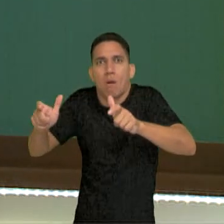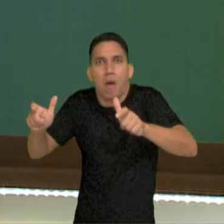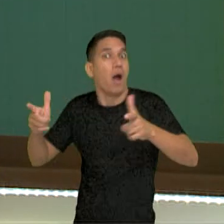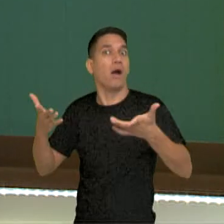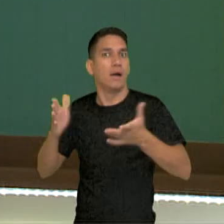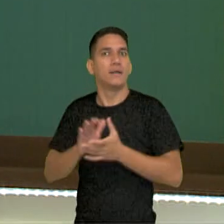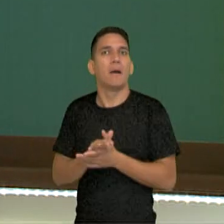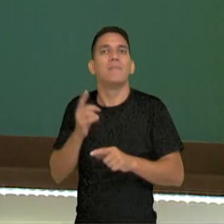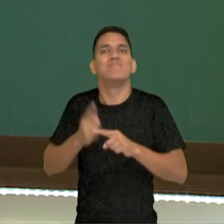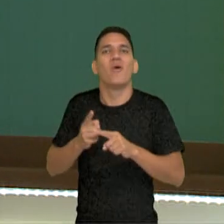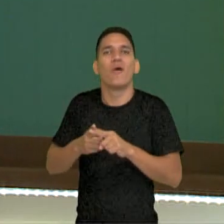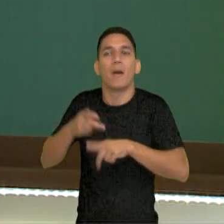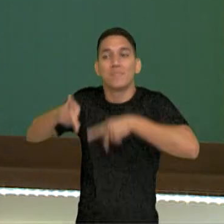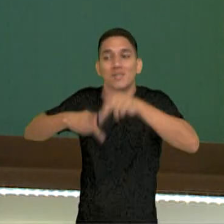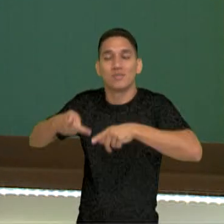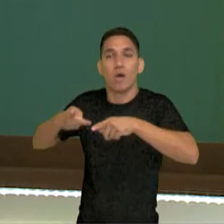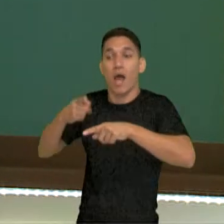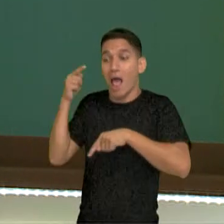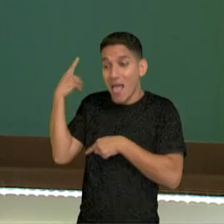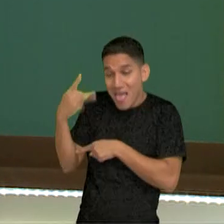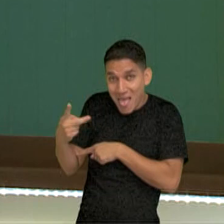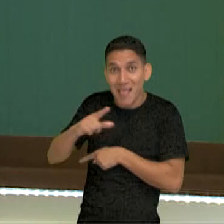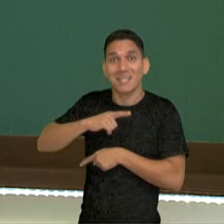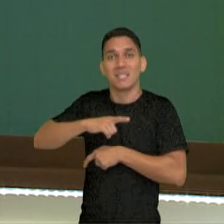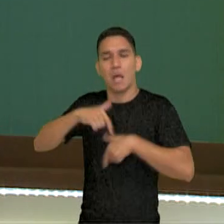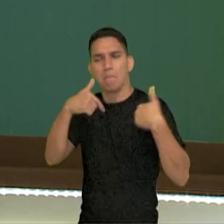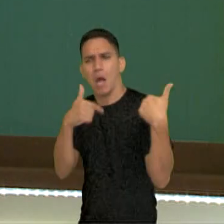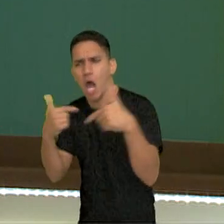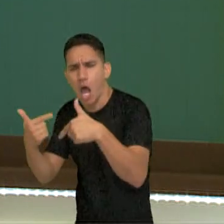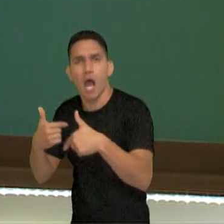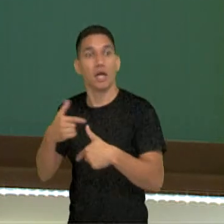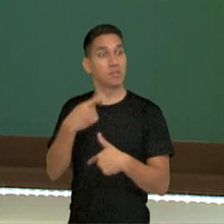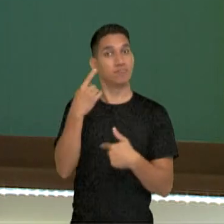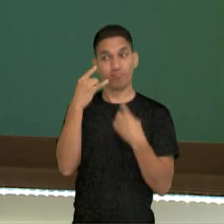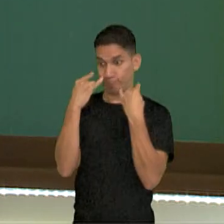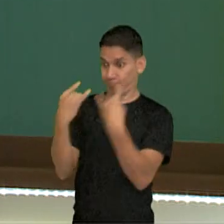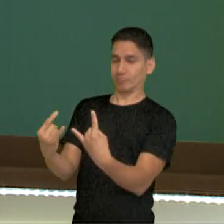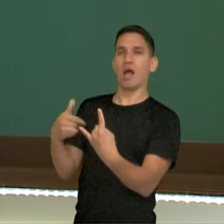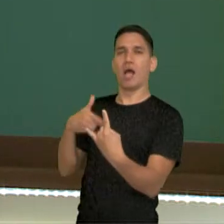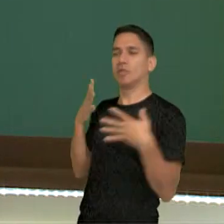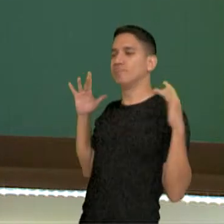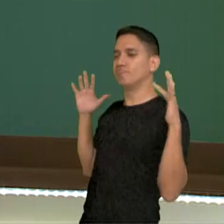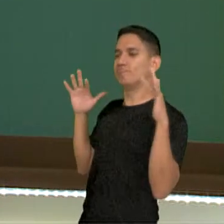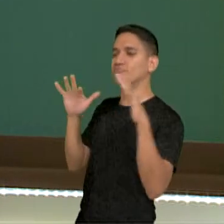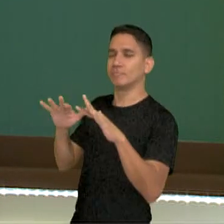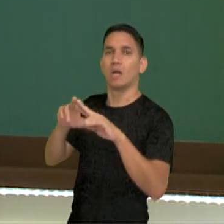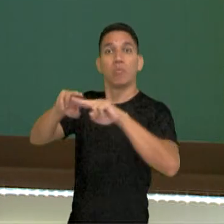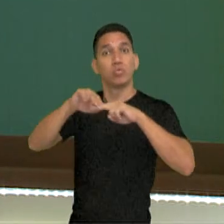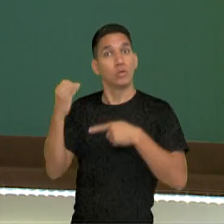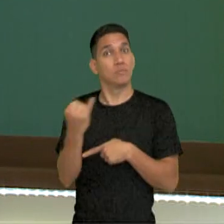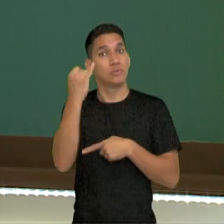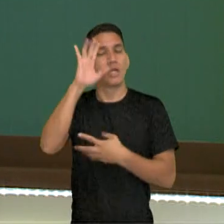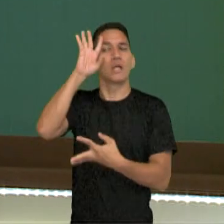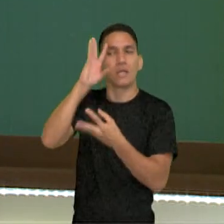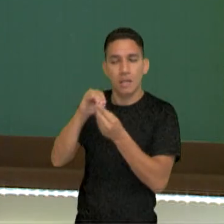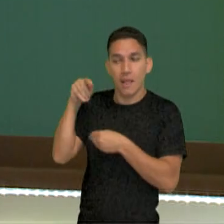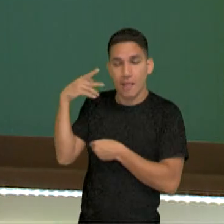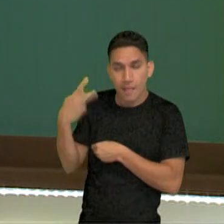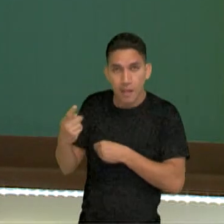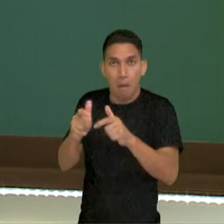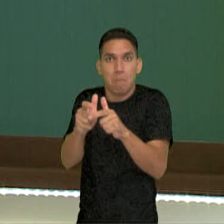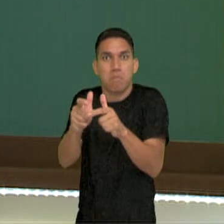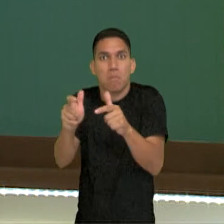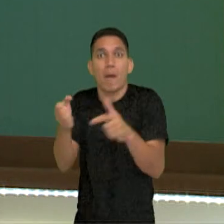populacionais, porque tem atividades econômicas que acabam atraindo essa população. Então é importante entender que esse crescimento